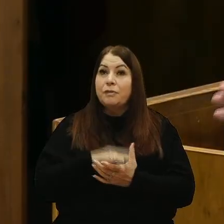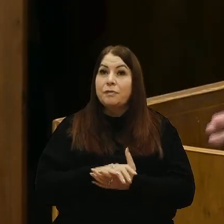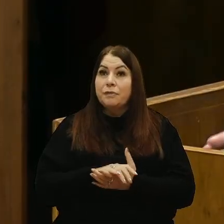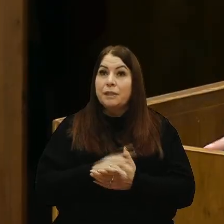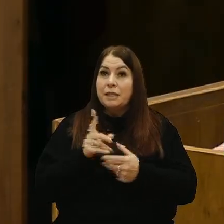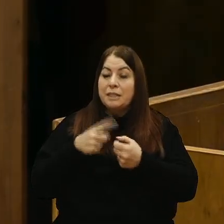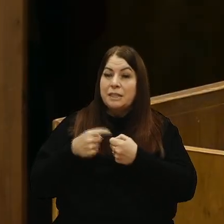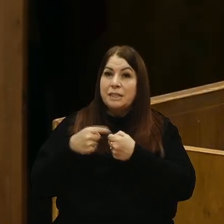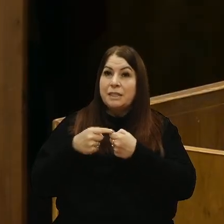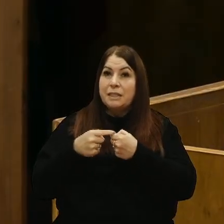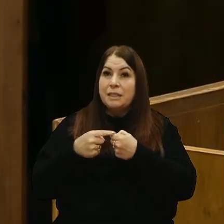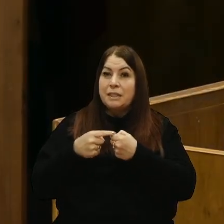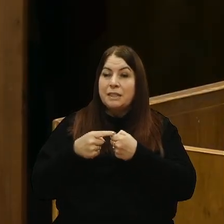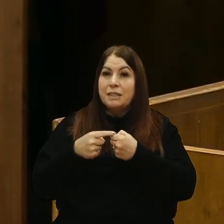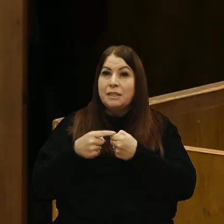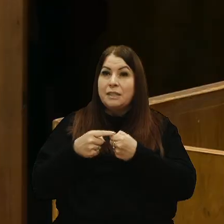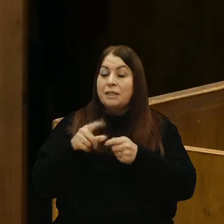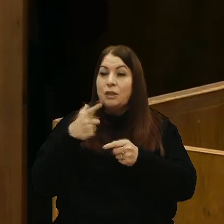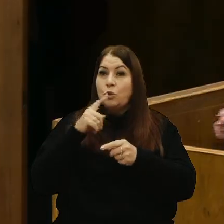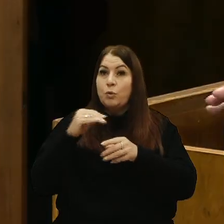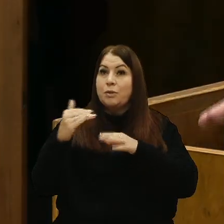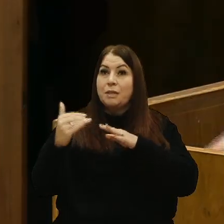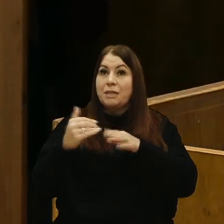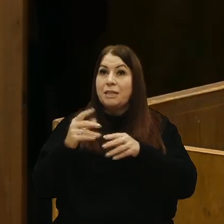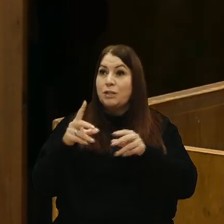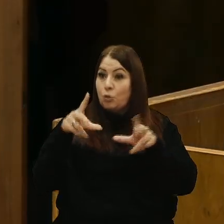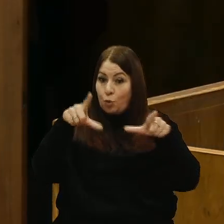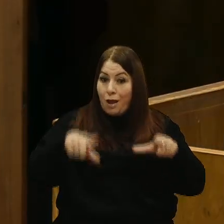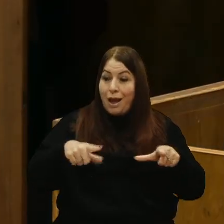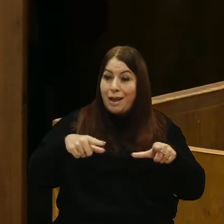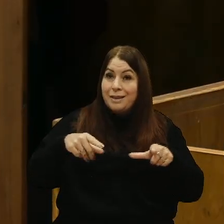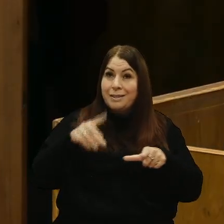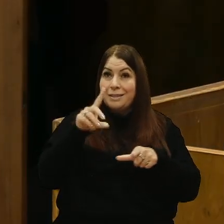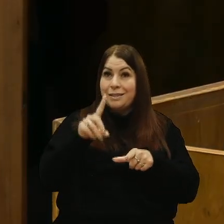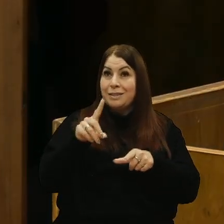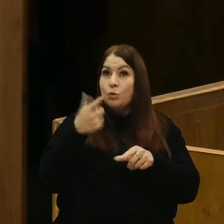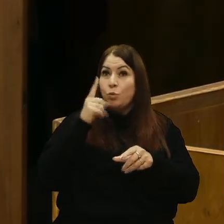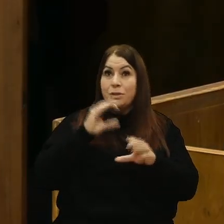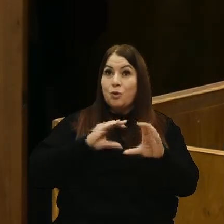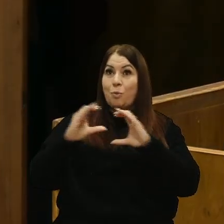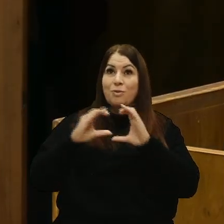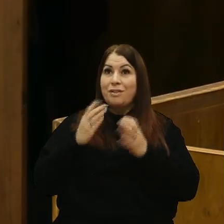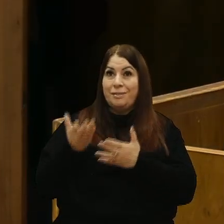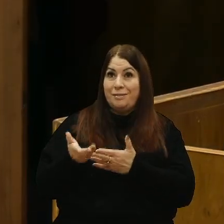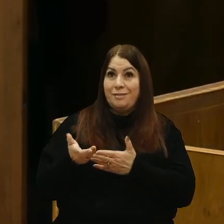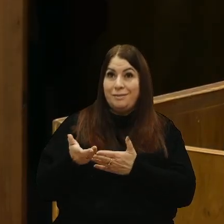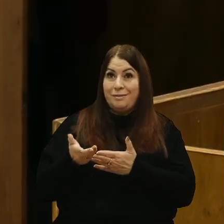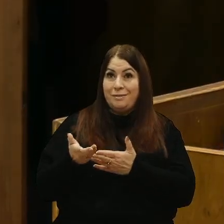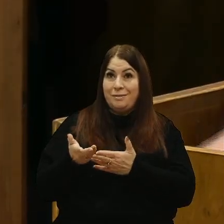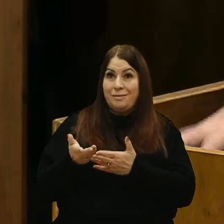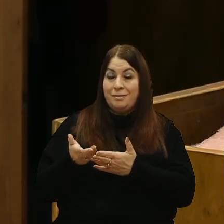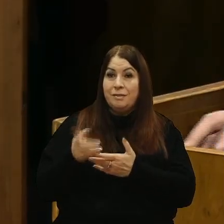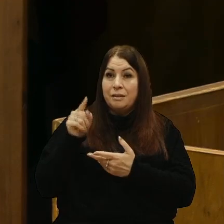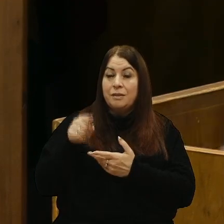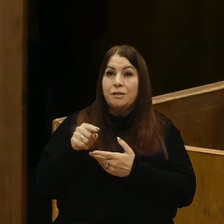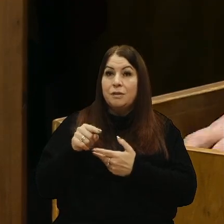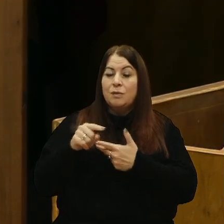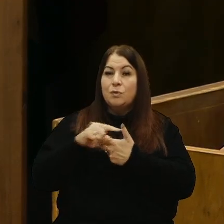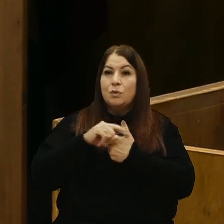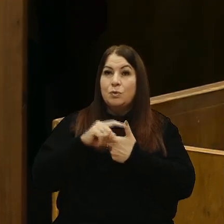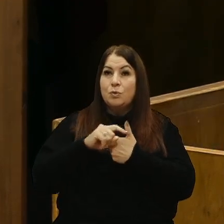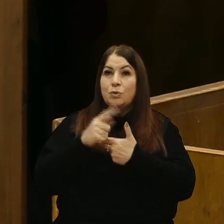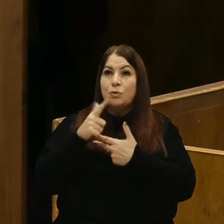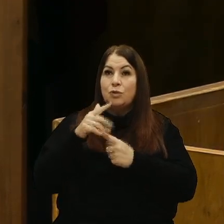a cidade ficou intrafegável e distritos ficaram incomunicáveis e o executivo não tinha